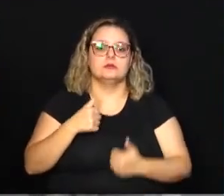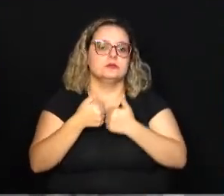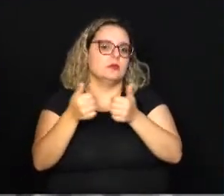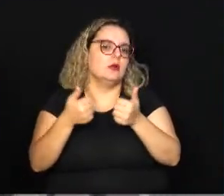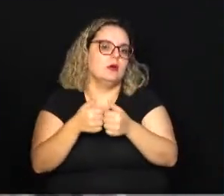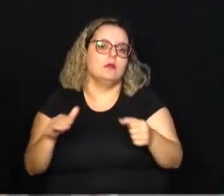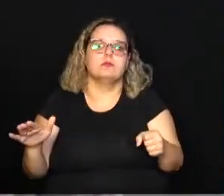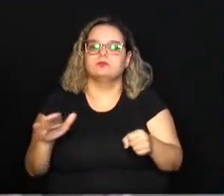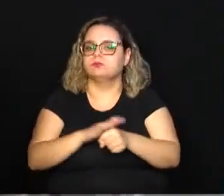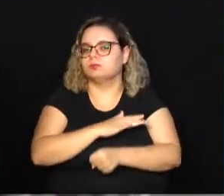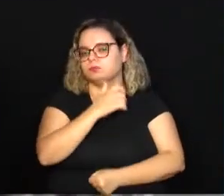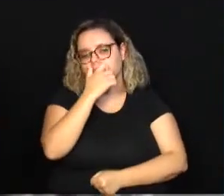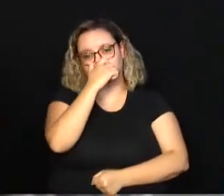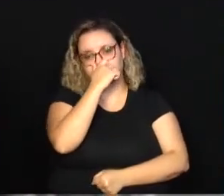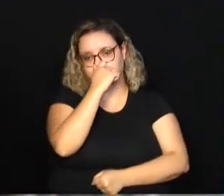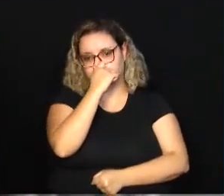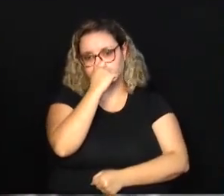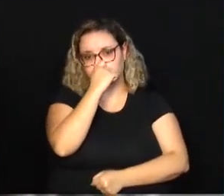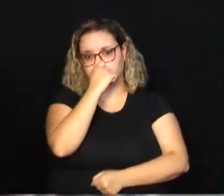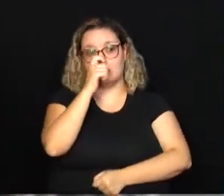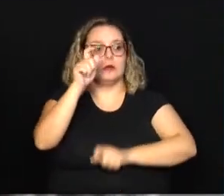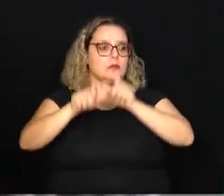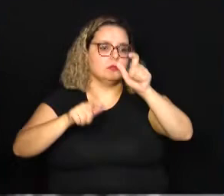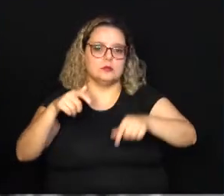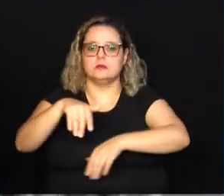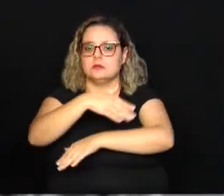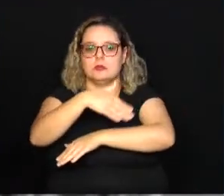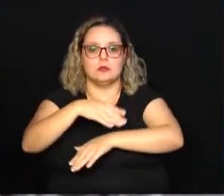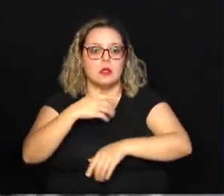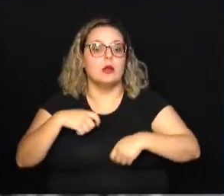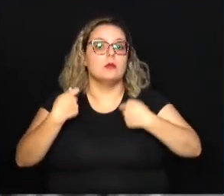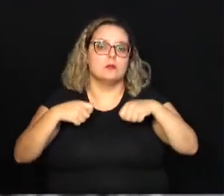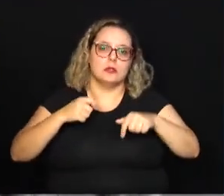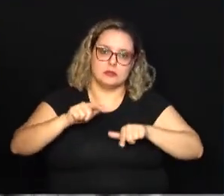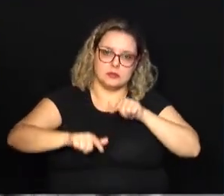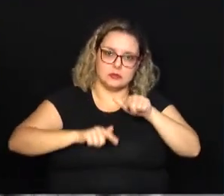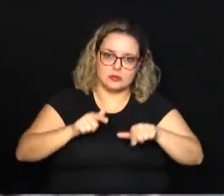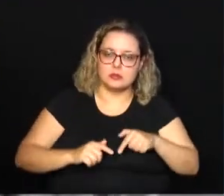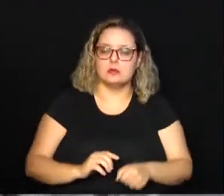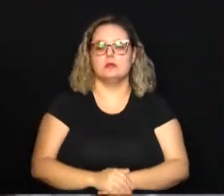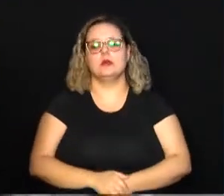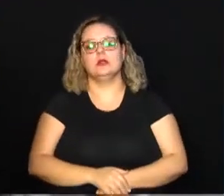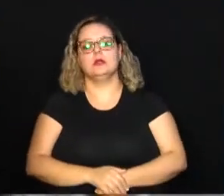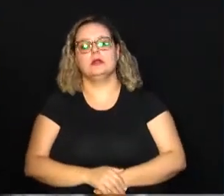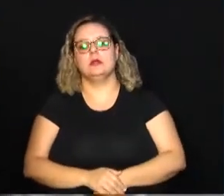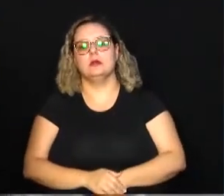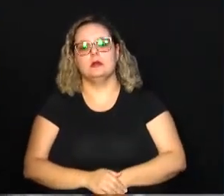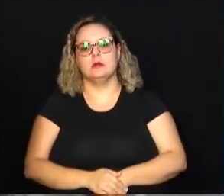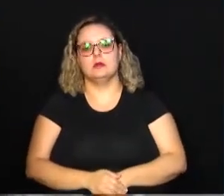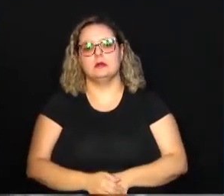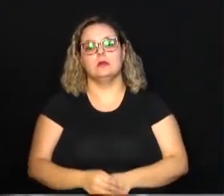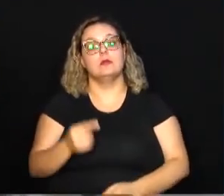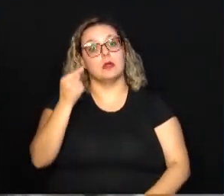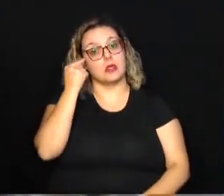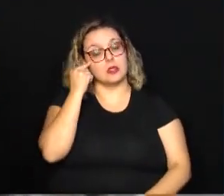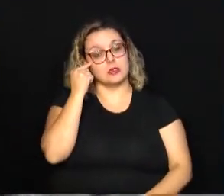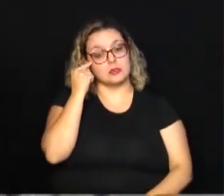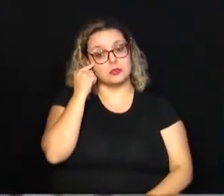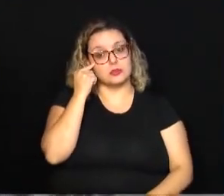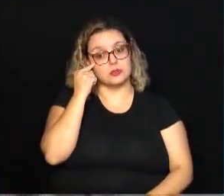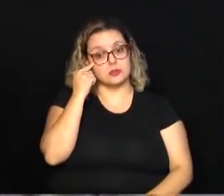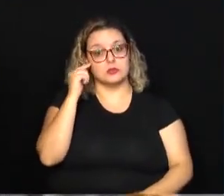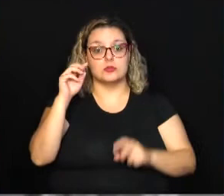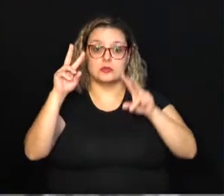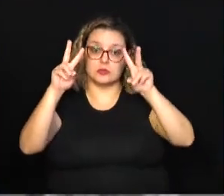lotado, a gente tem pessoas que estão indo para a rua porque precisam trabalhar, né? Então, assim, penso que essa questão